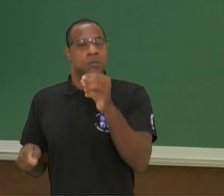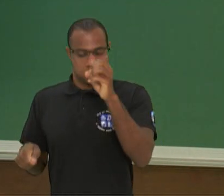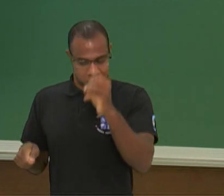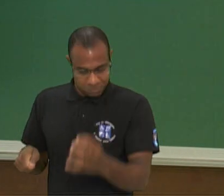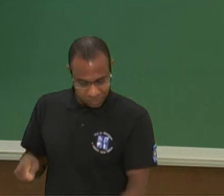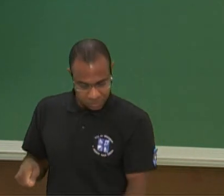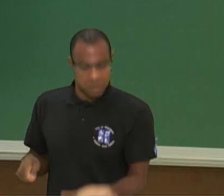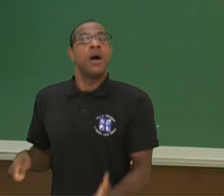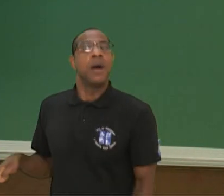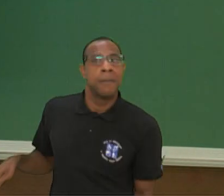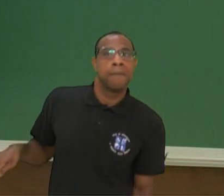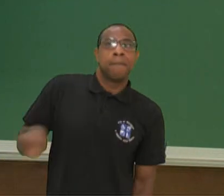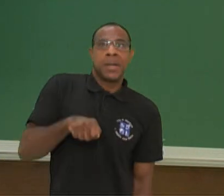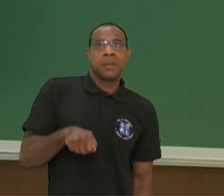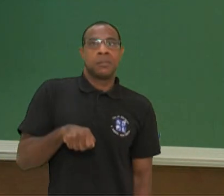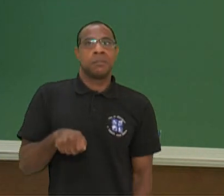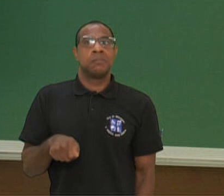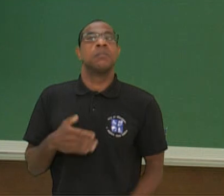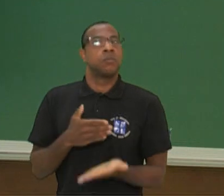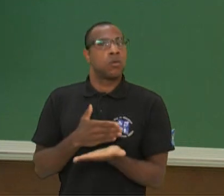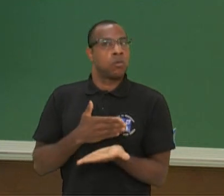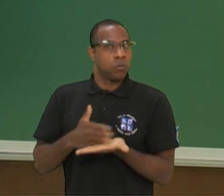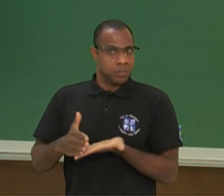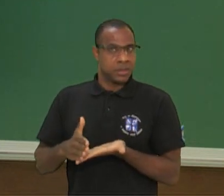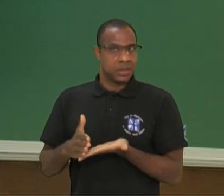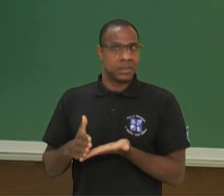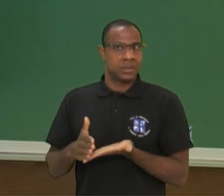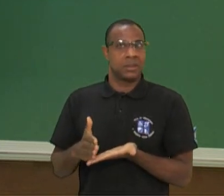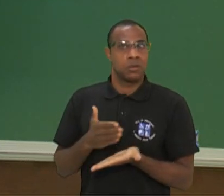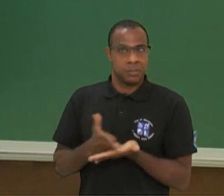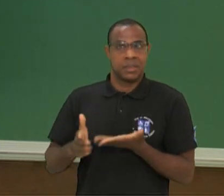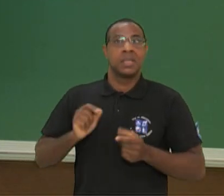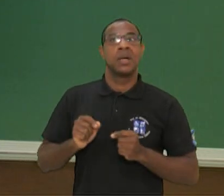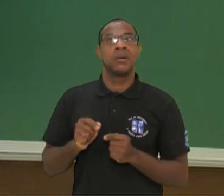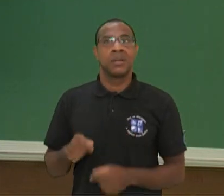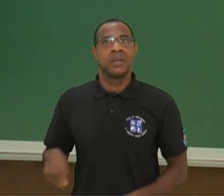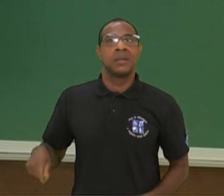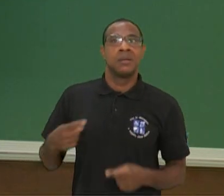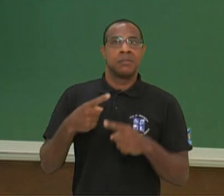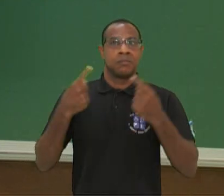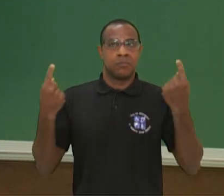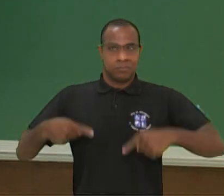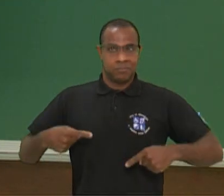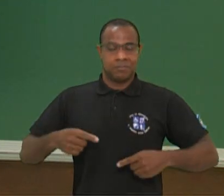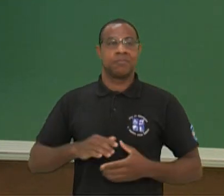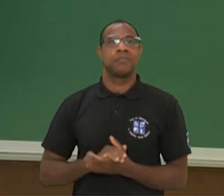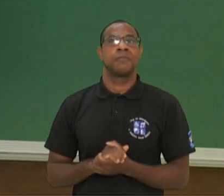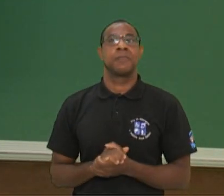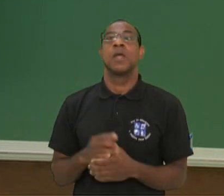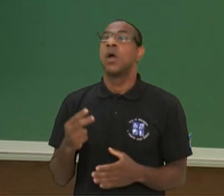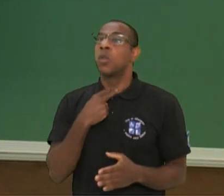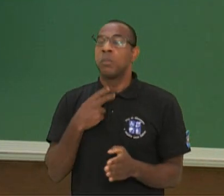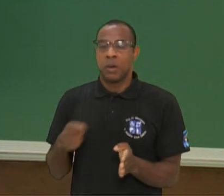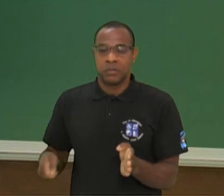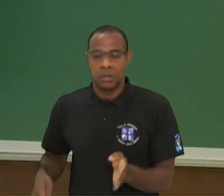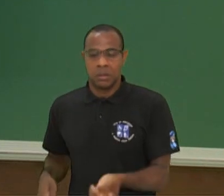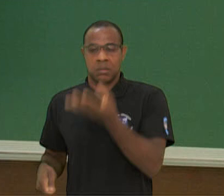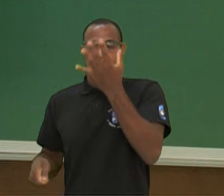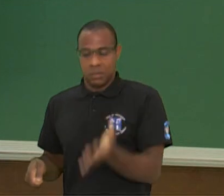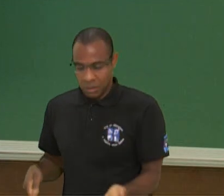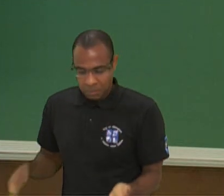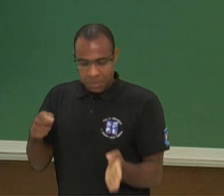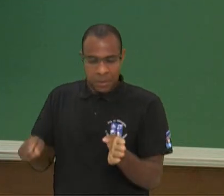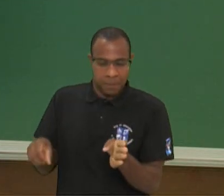tocar primeiro o seu lado da mesa, passando por cima da rede, sem tocar a rede, e depois a bolinha